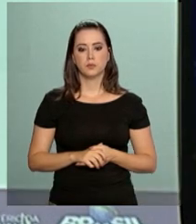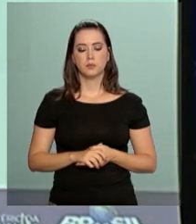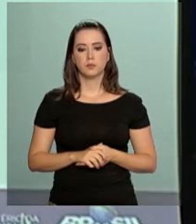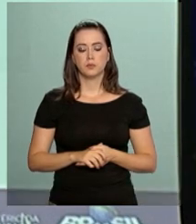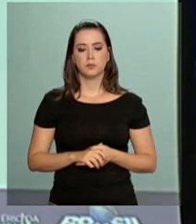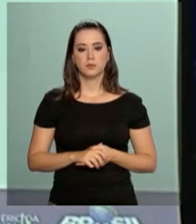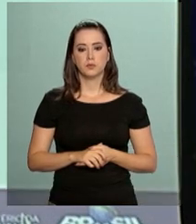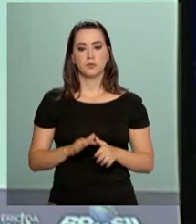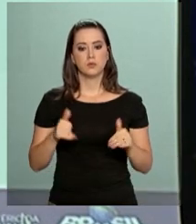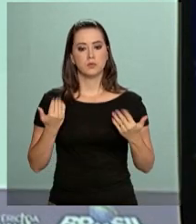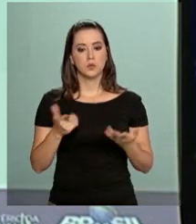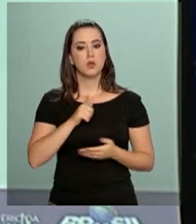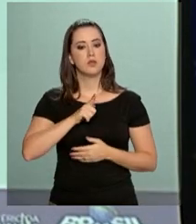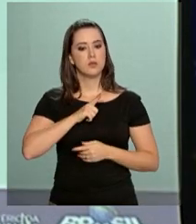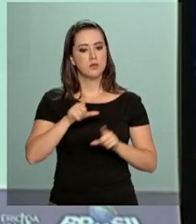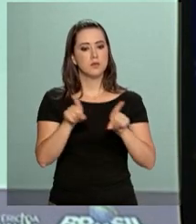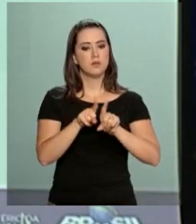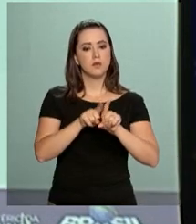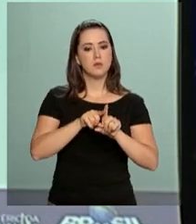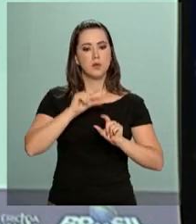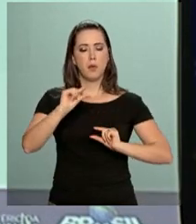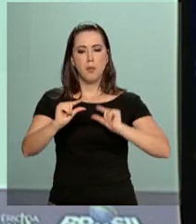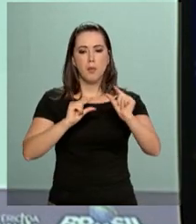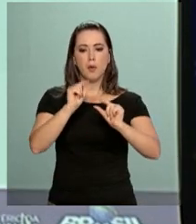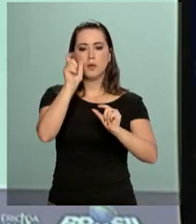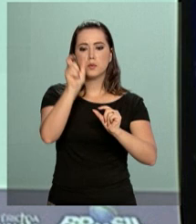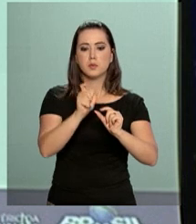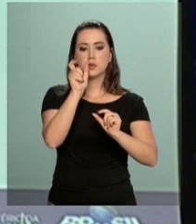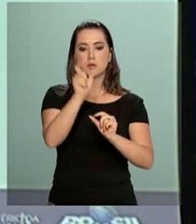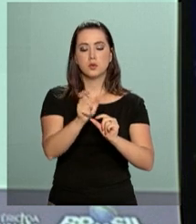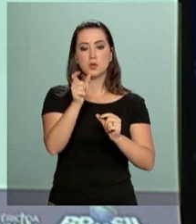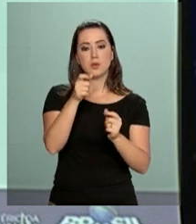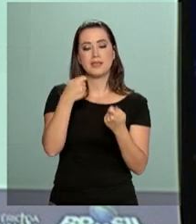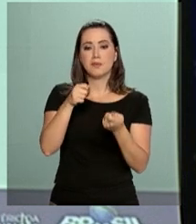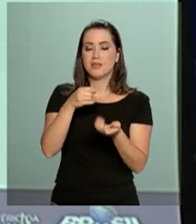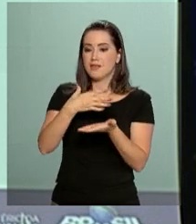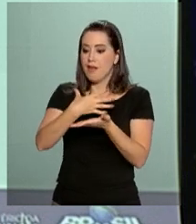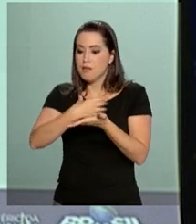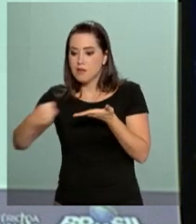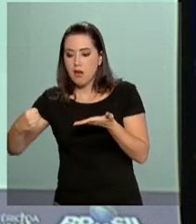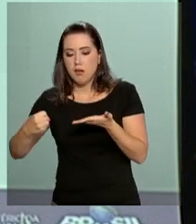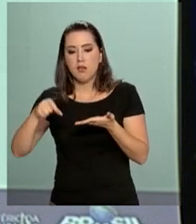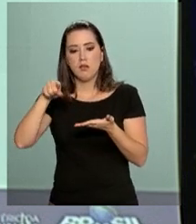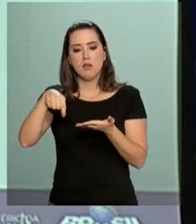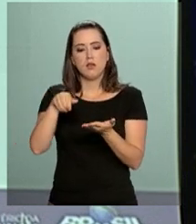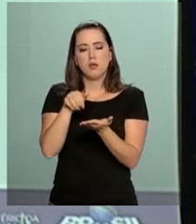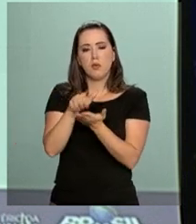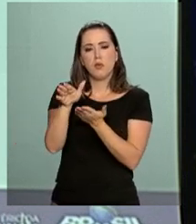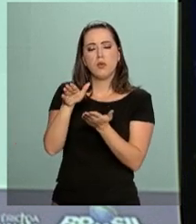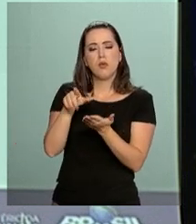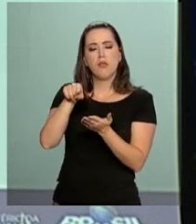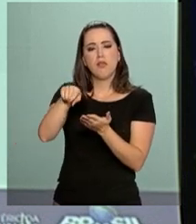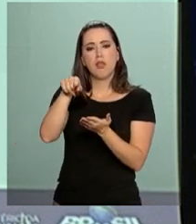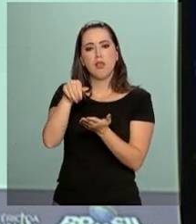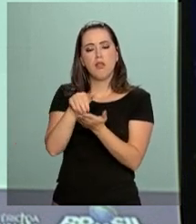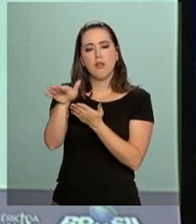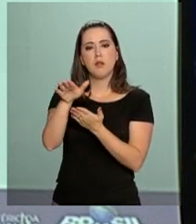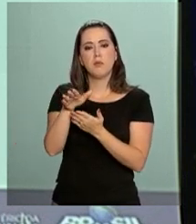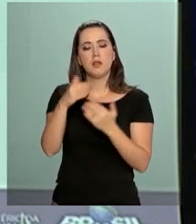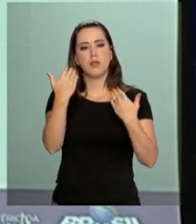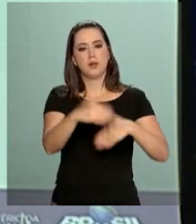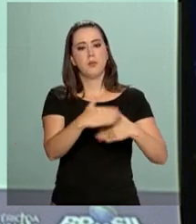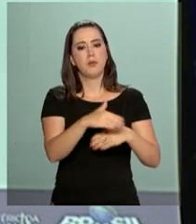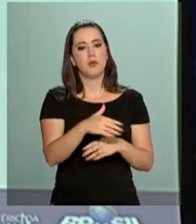bom nós tivemos também pouquíssimas eliminações de candidatos né apenas é 67 por